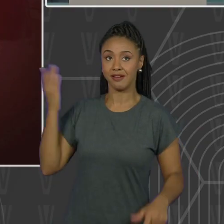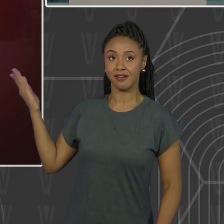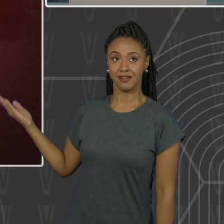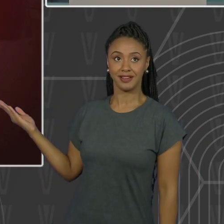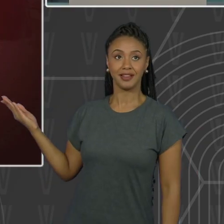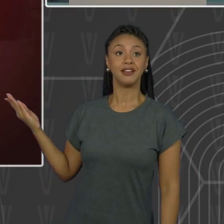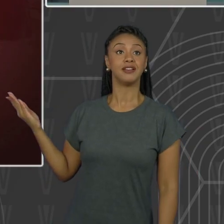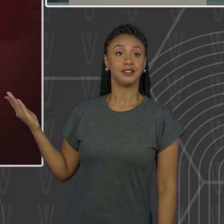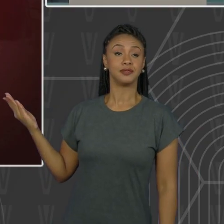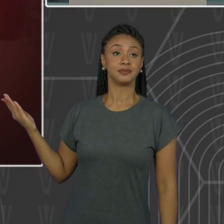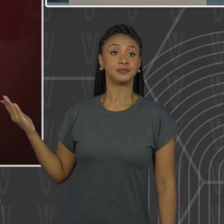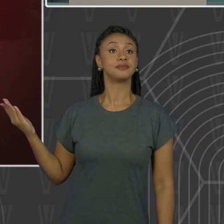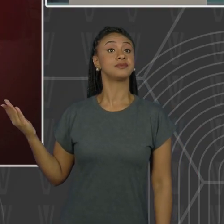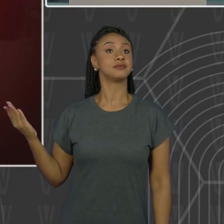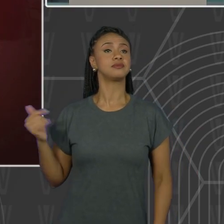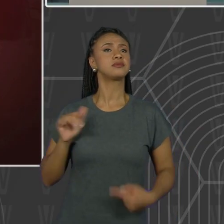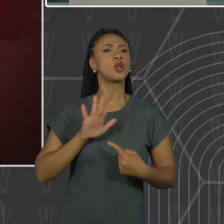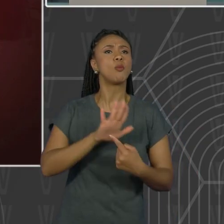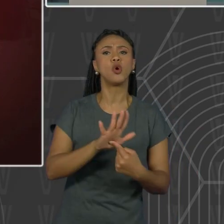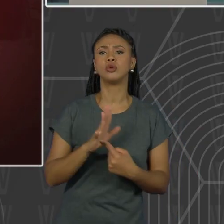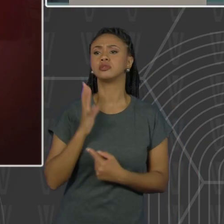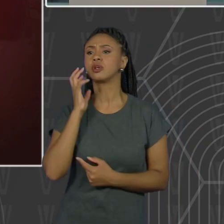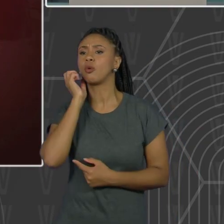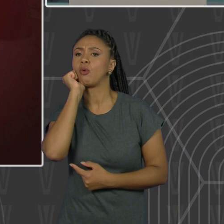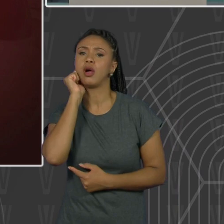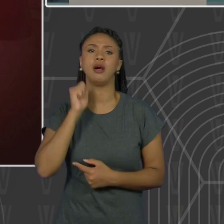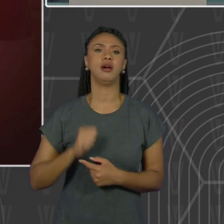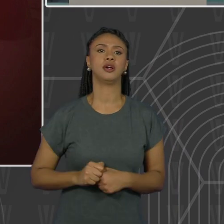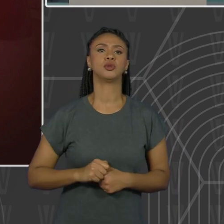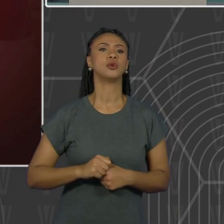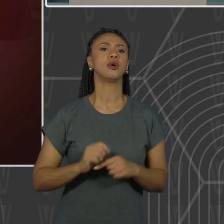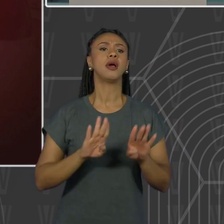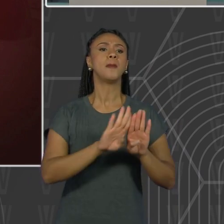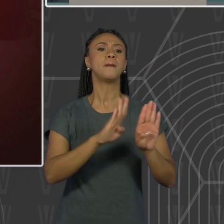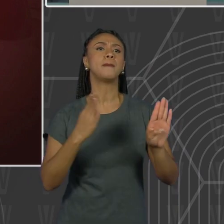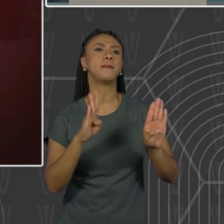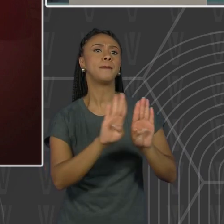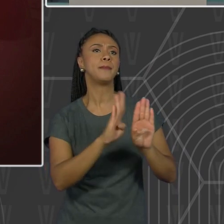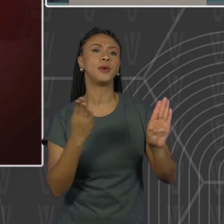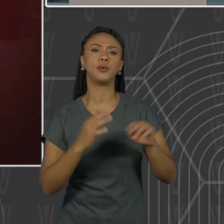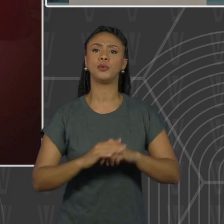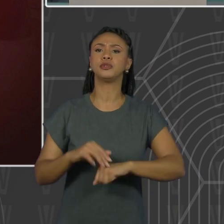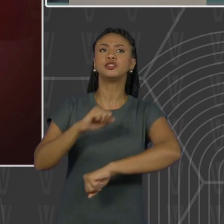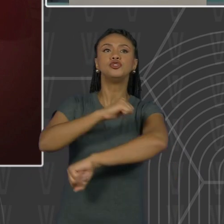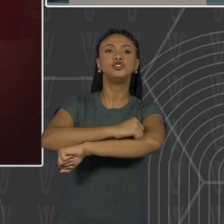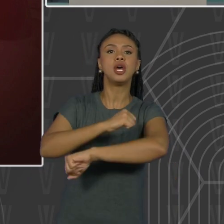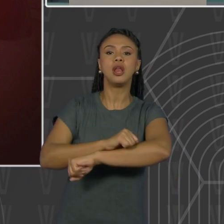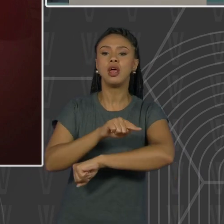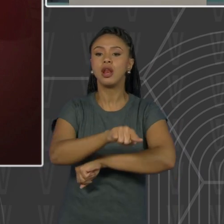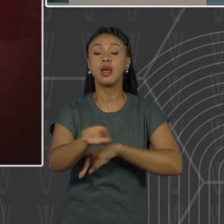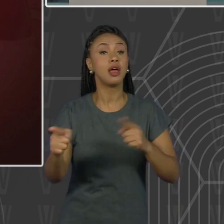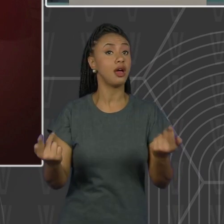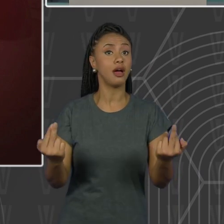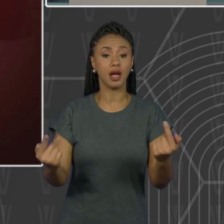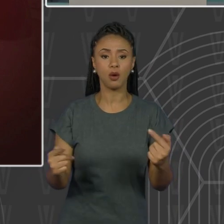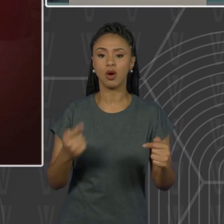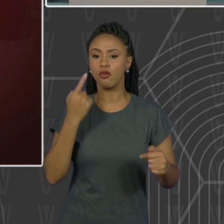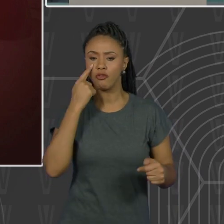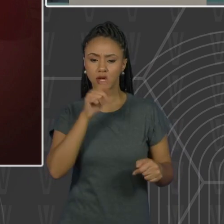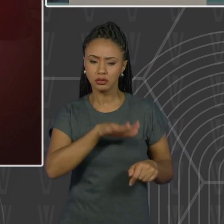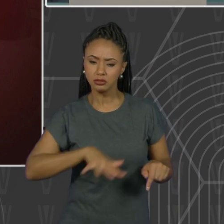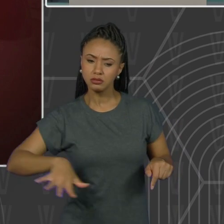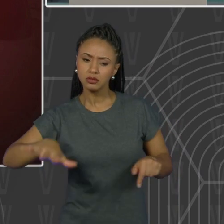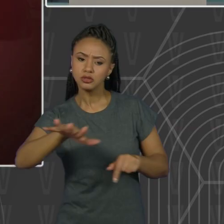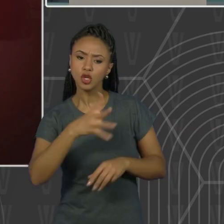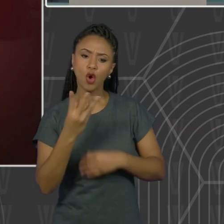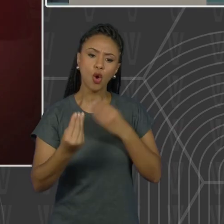o local, né, dos cômodos, portas, janelas, né? Então, a gente tem a noção do como todo vai ficar e como